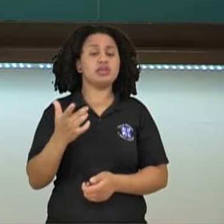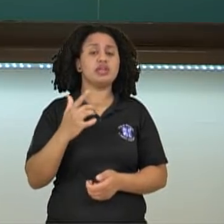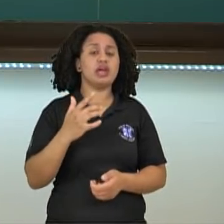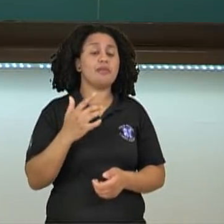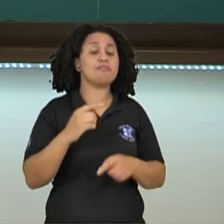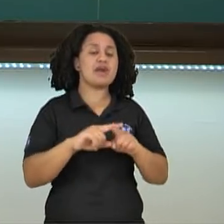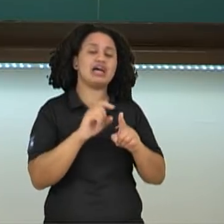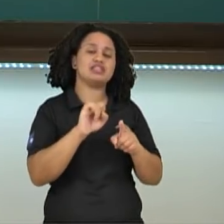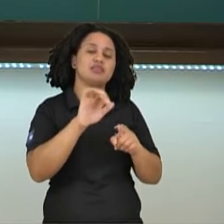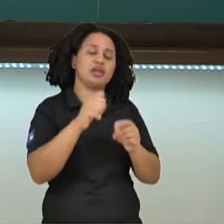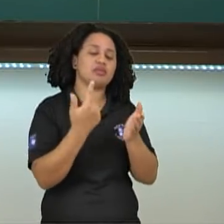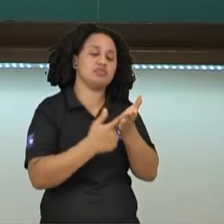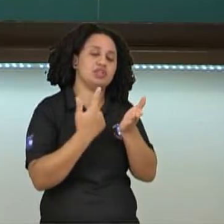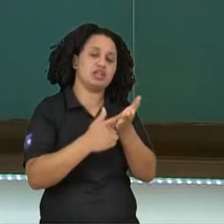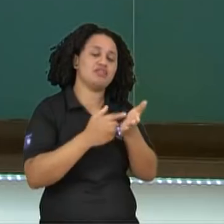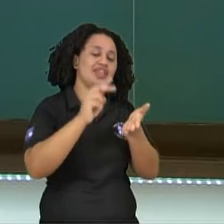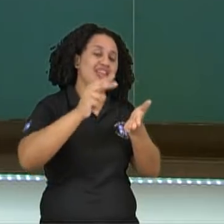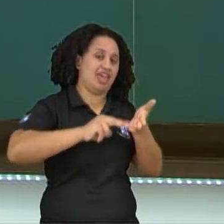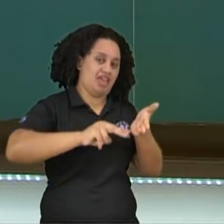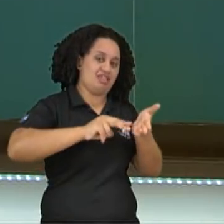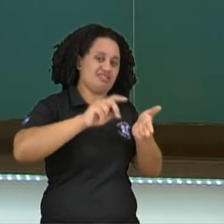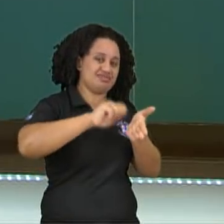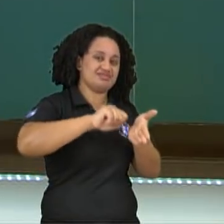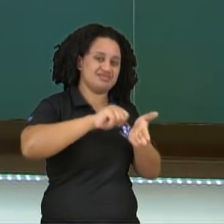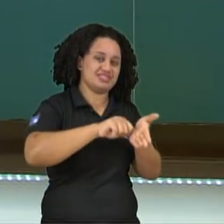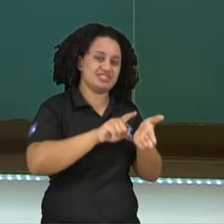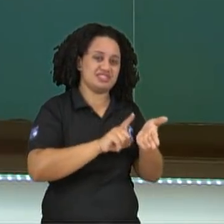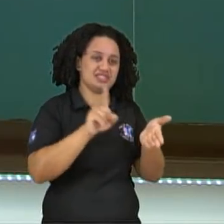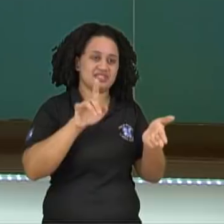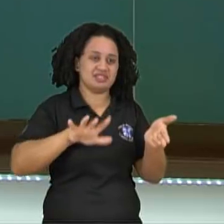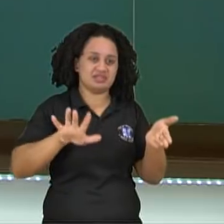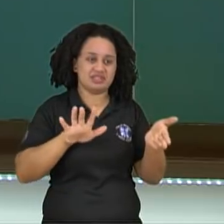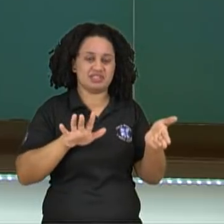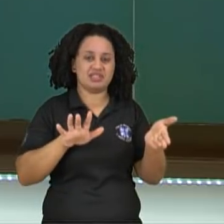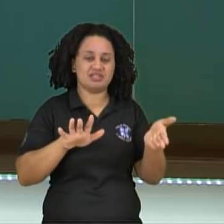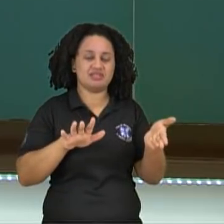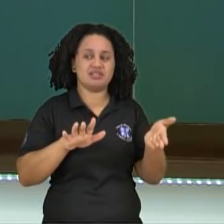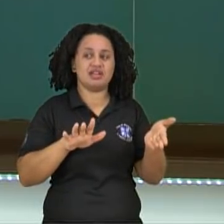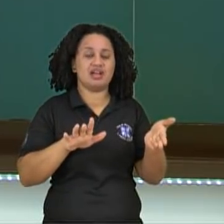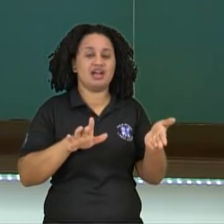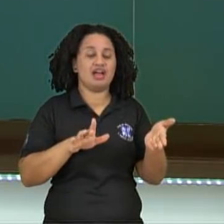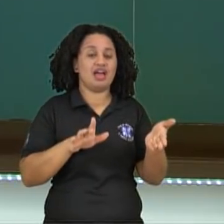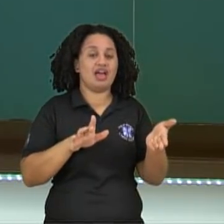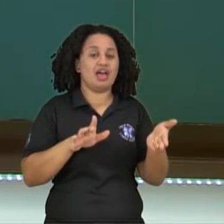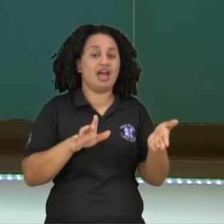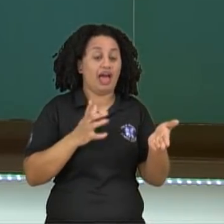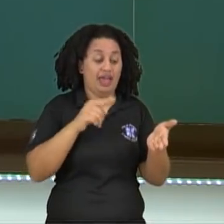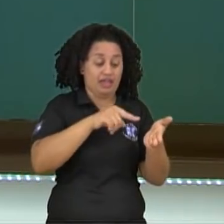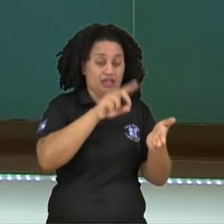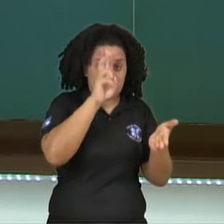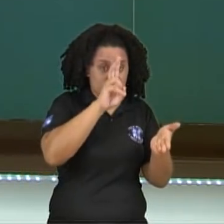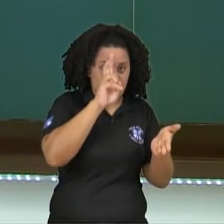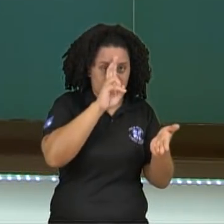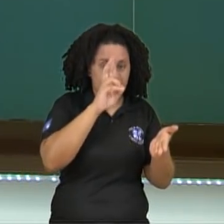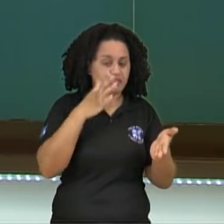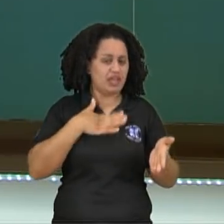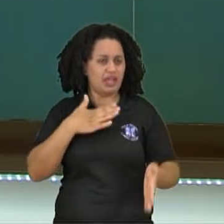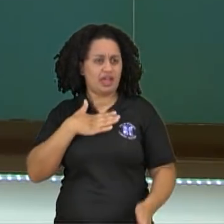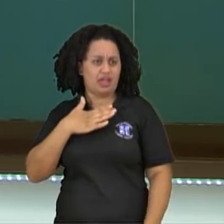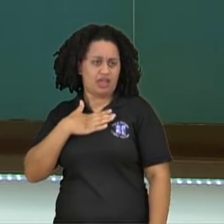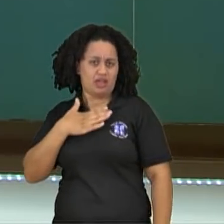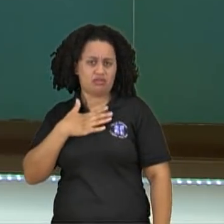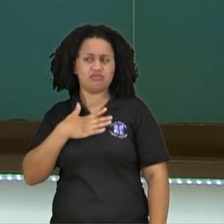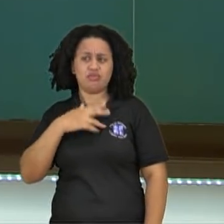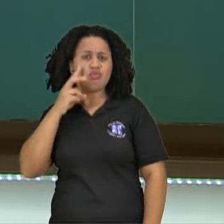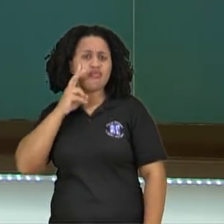história, né? O passado, eu estava nesse dia assistindo a televisão, inclusive vi, né, com meus próprios olhos, sou uma